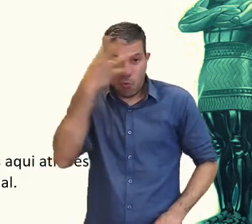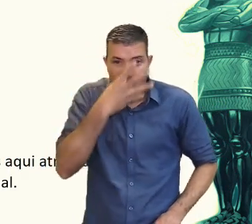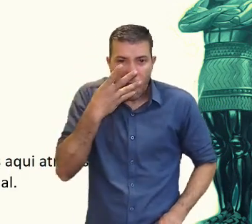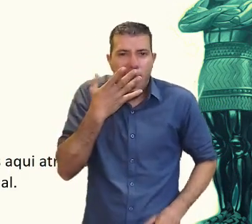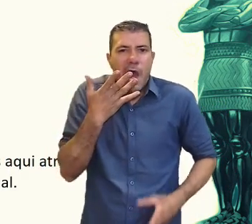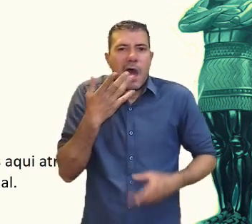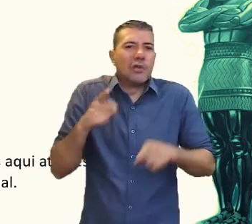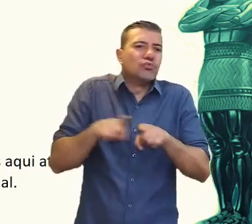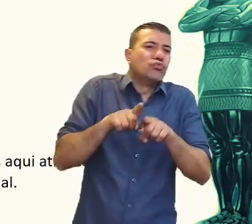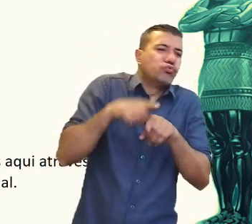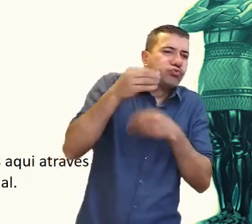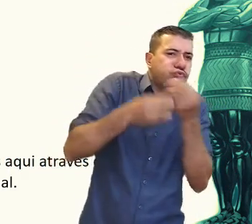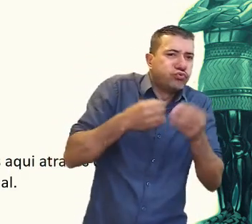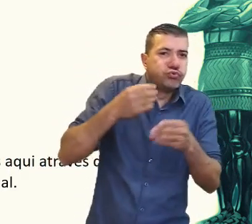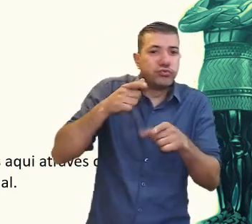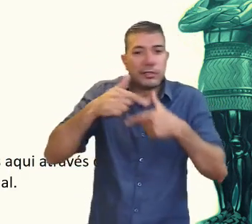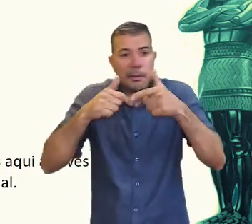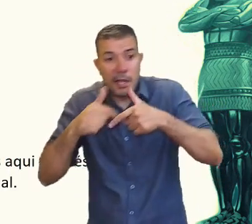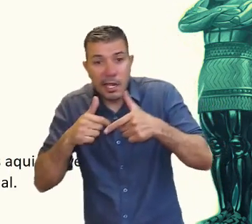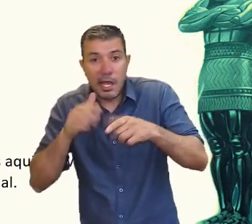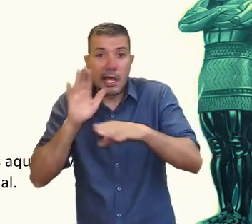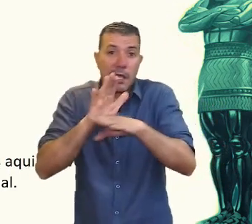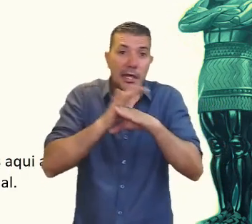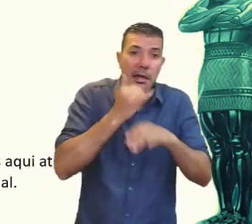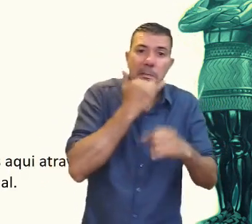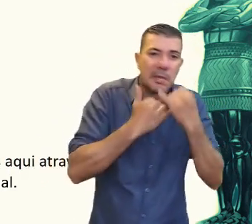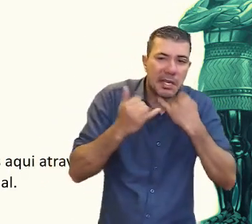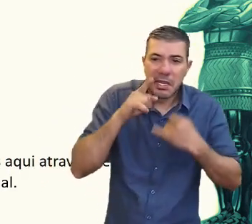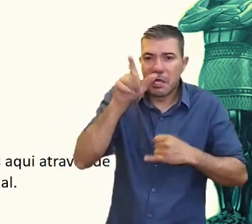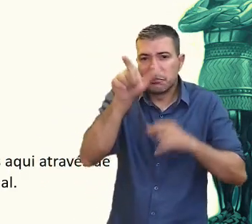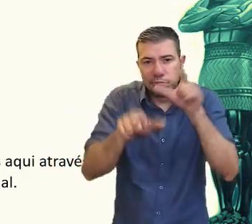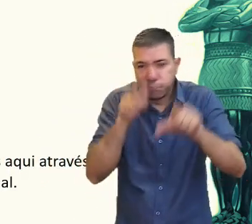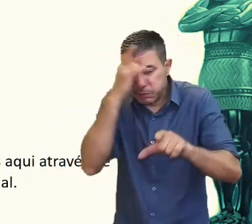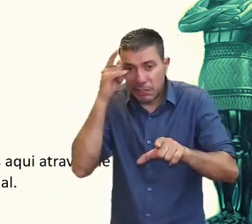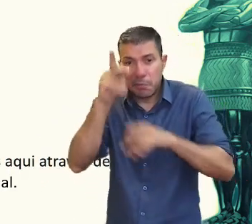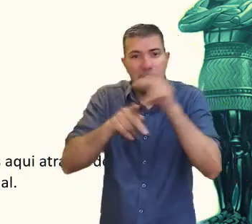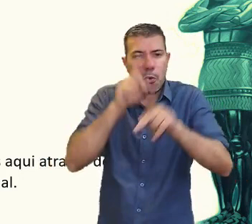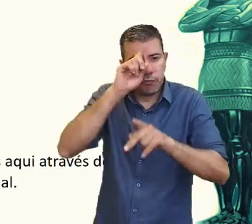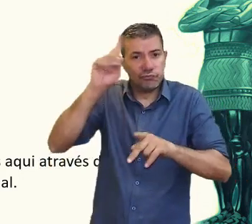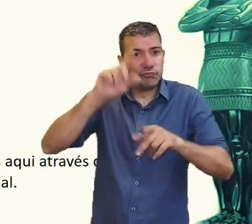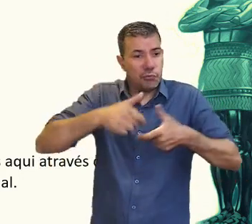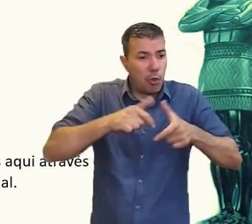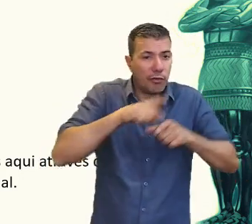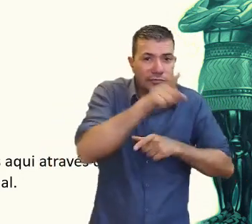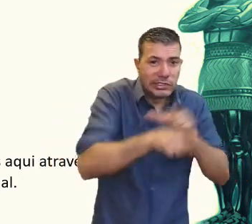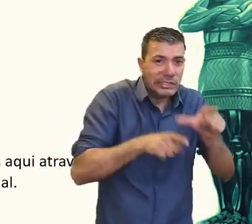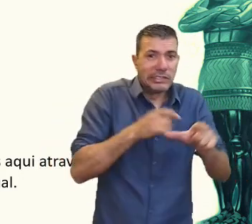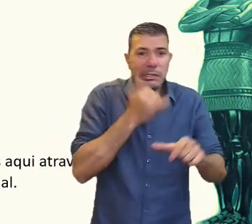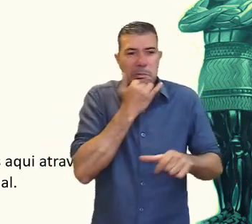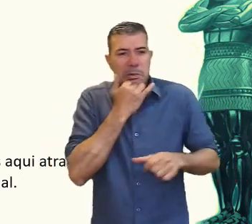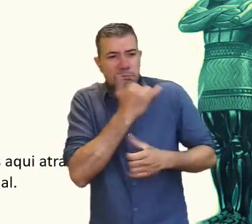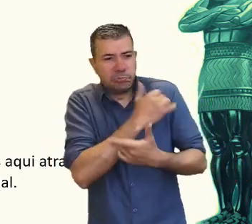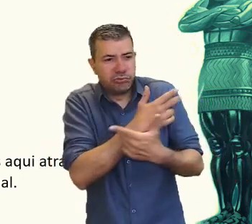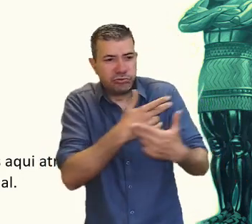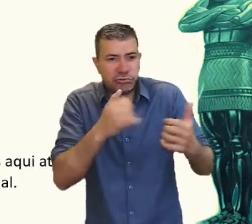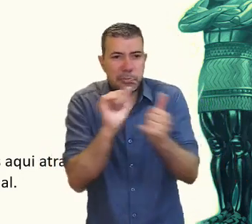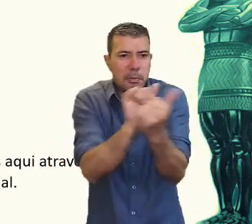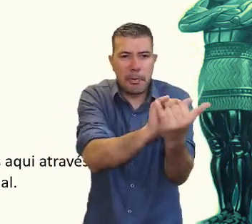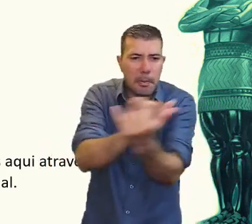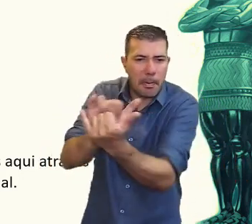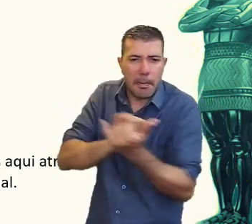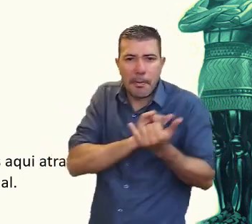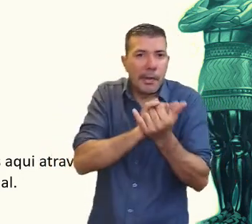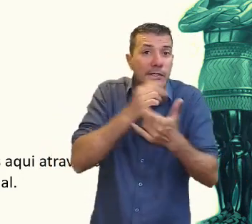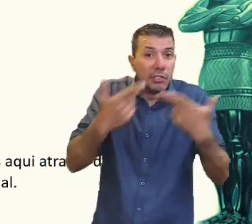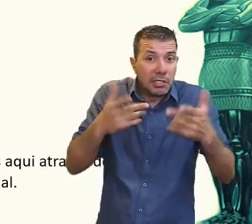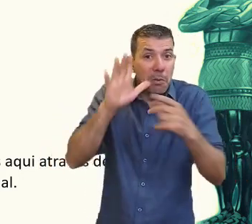trabalhavam para tornar possível a mediação e o perdão dos pecados no povo de Israel. E dois serviços básicos realizados no santuário serão